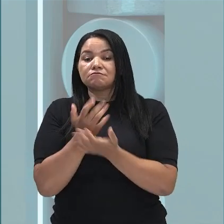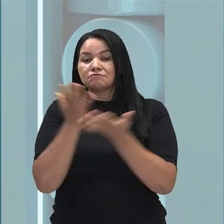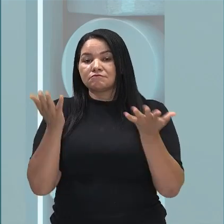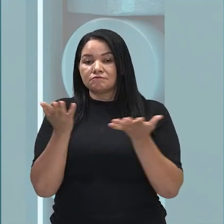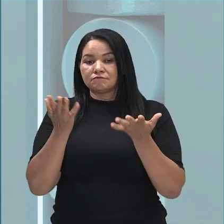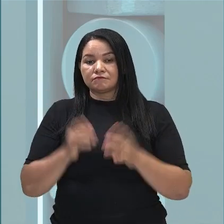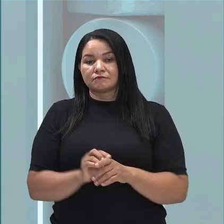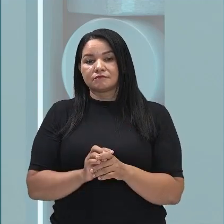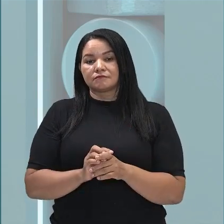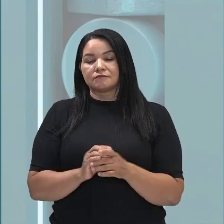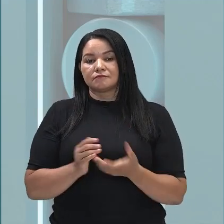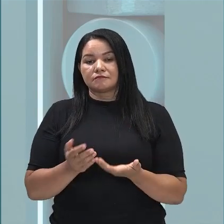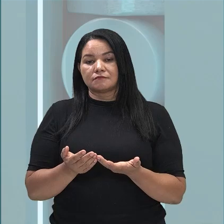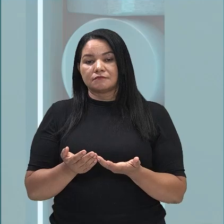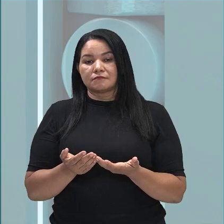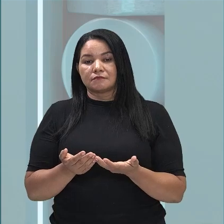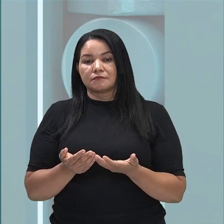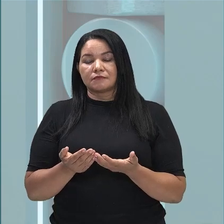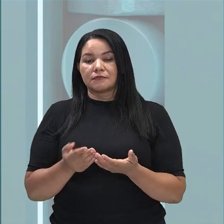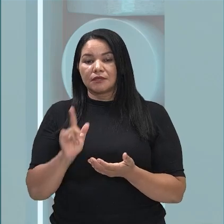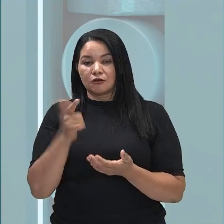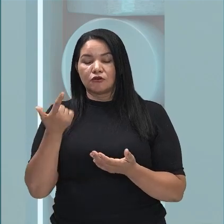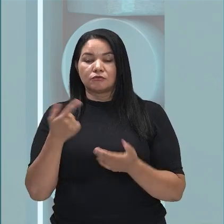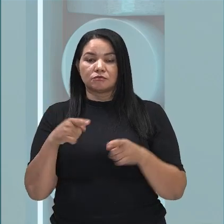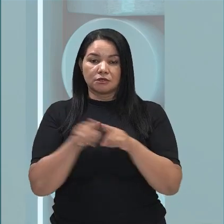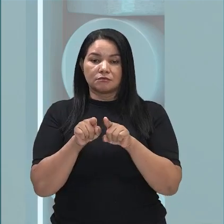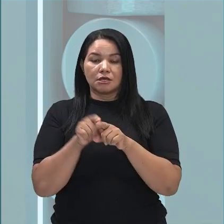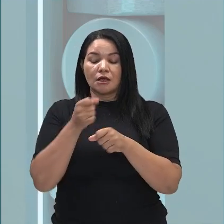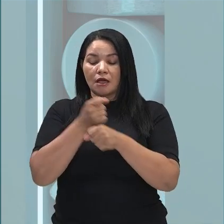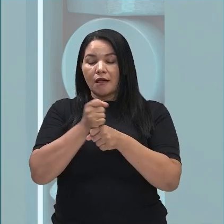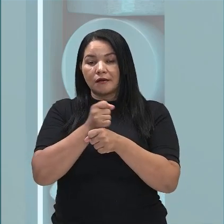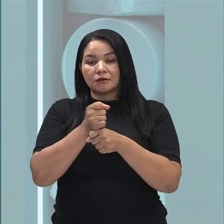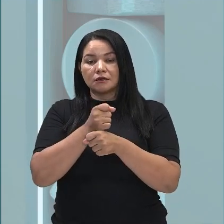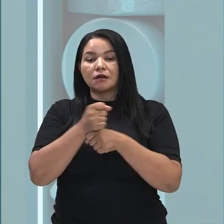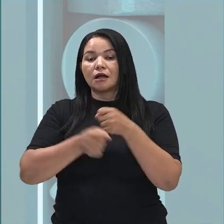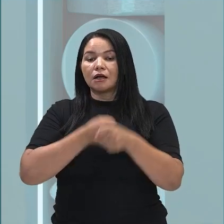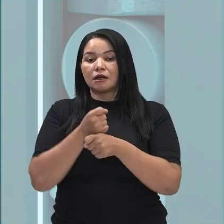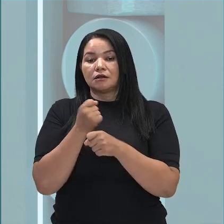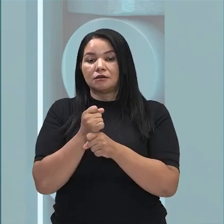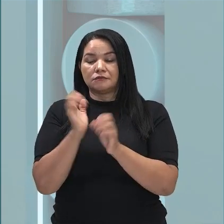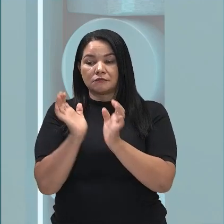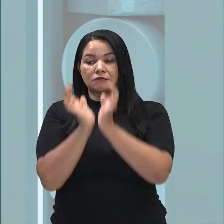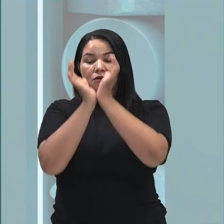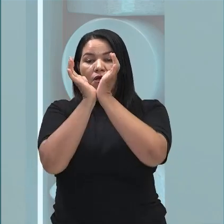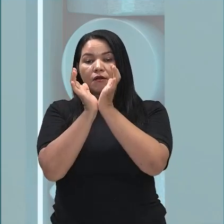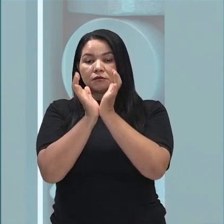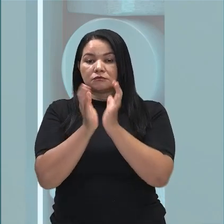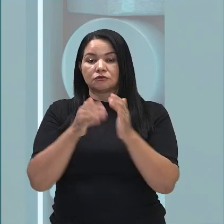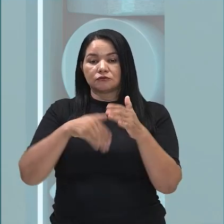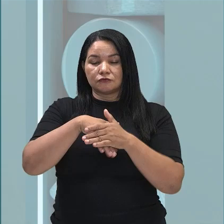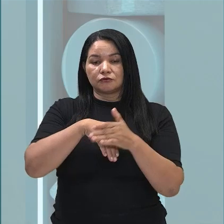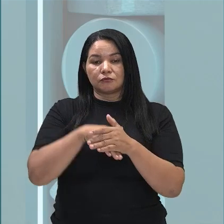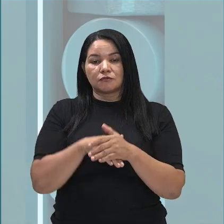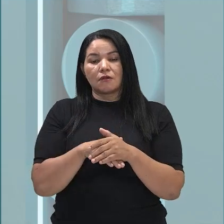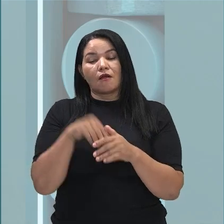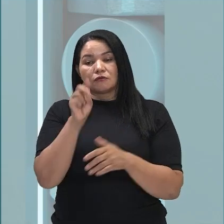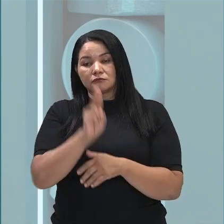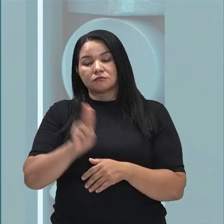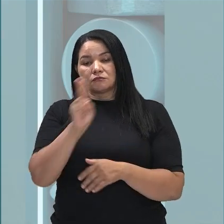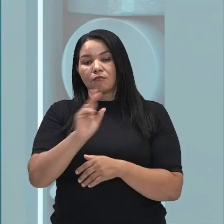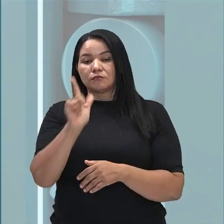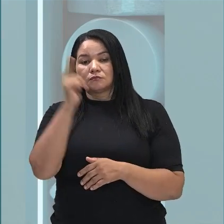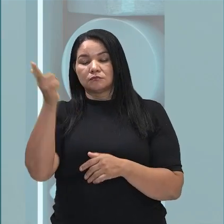em que ano foi o Mundial de Futebol em México? Mas aqui eu preferi utilizar outro pronome interrogativo.